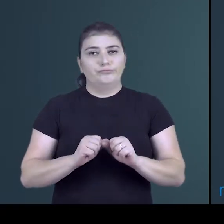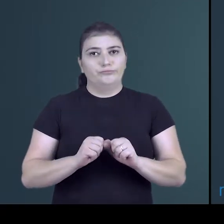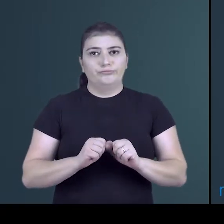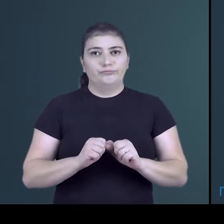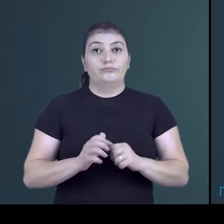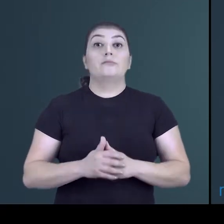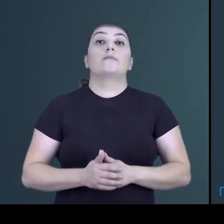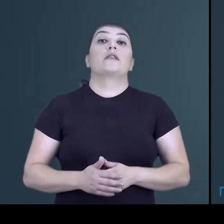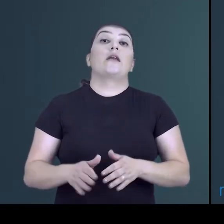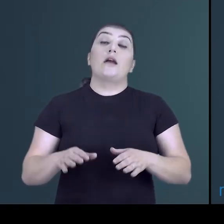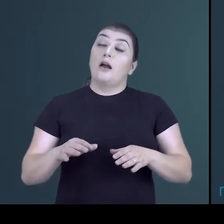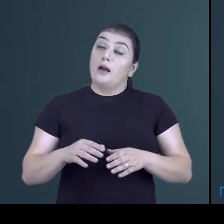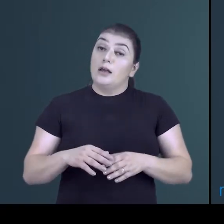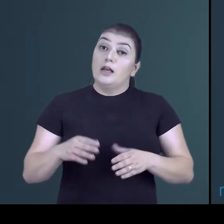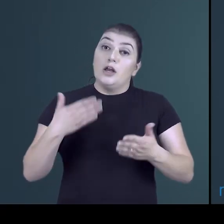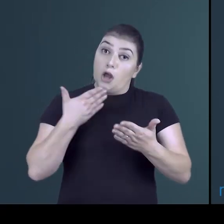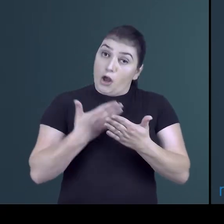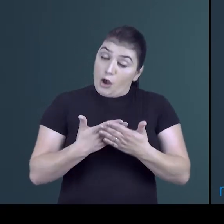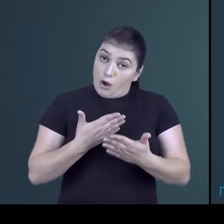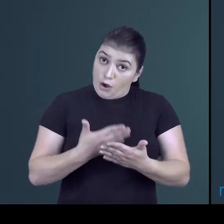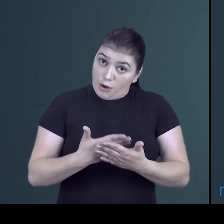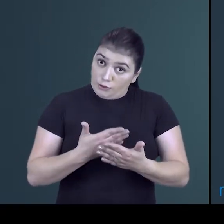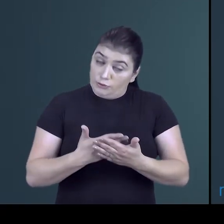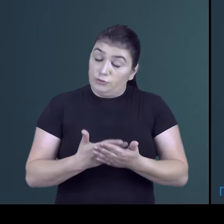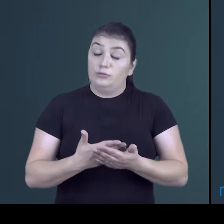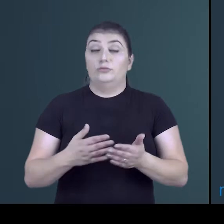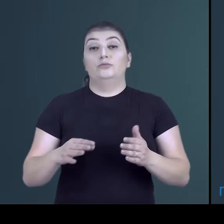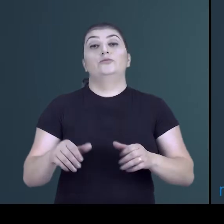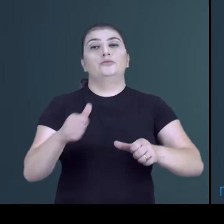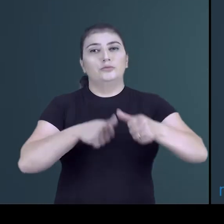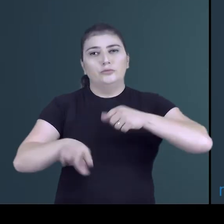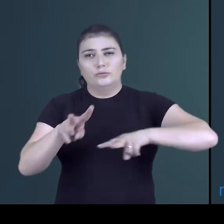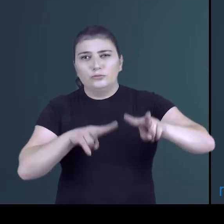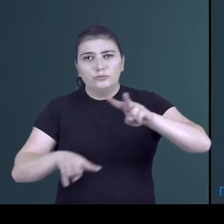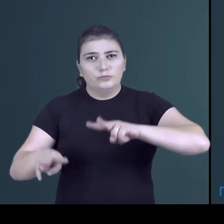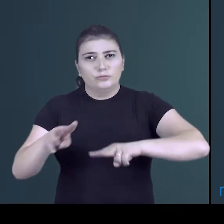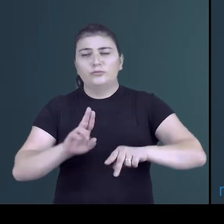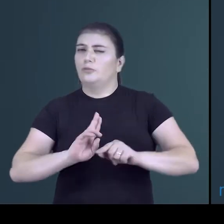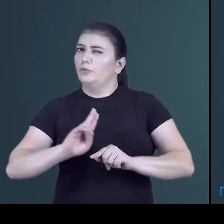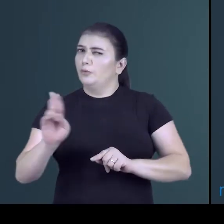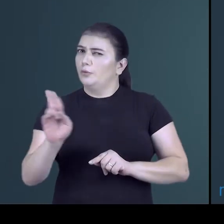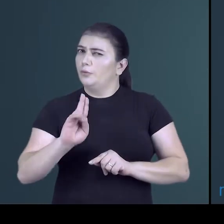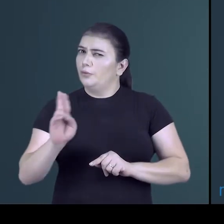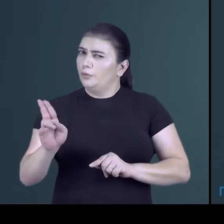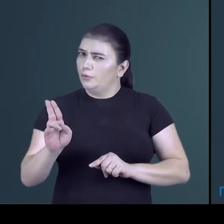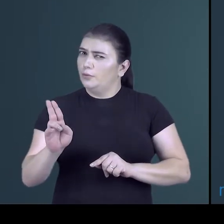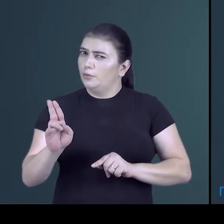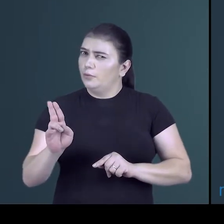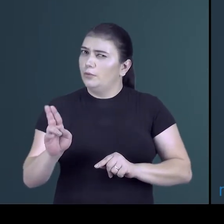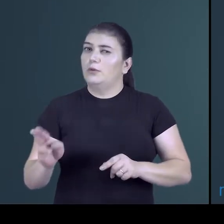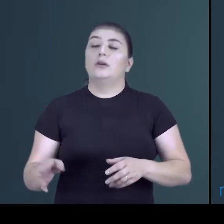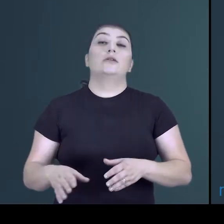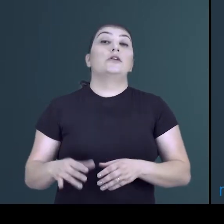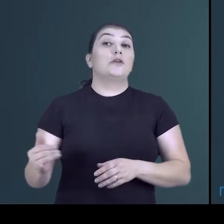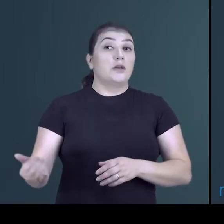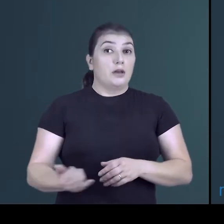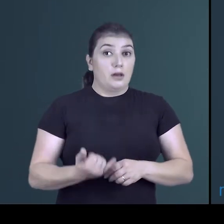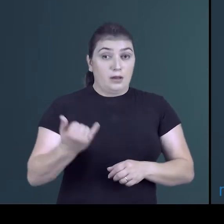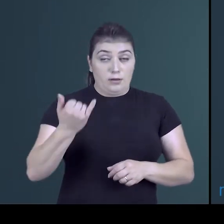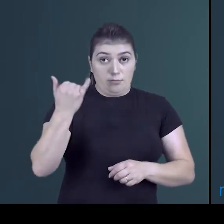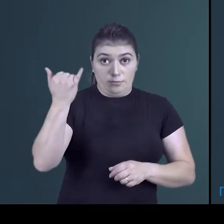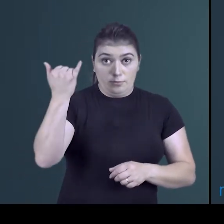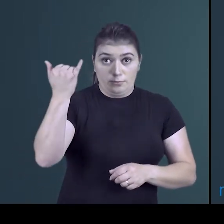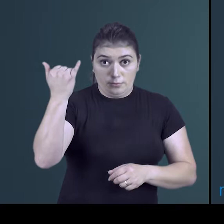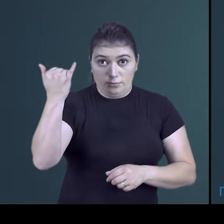invariáveis. Todas as vezes que os estudos ou as produções analisarem a forma nominal e o elemento mais